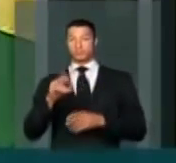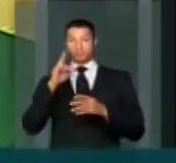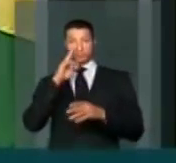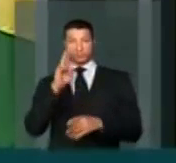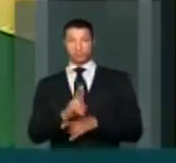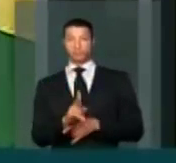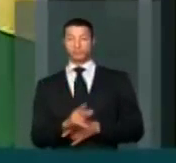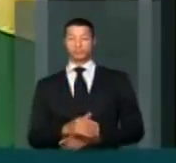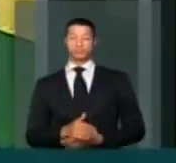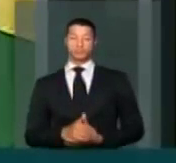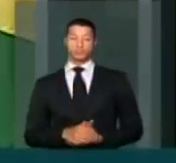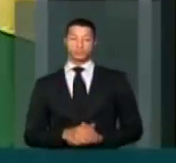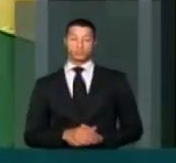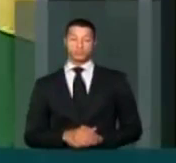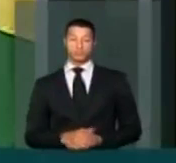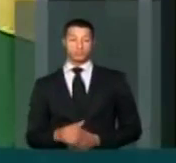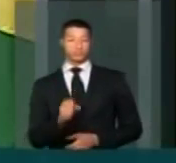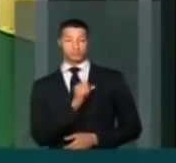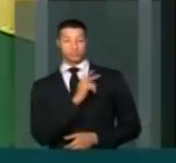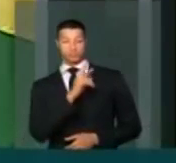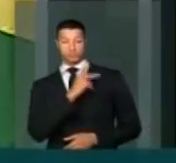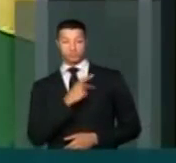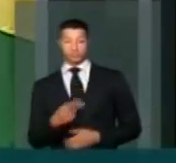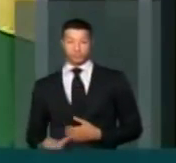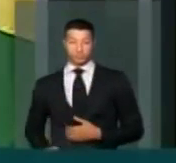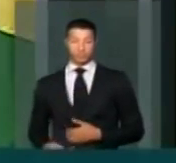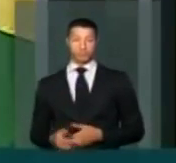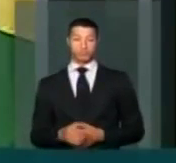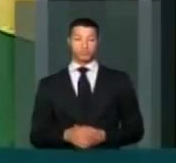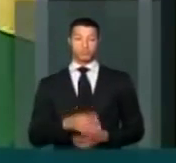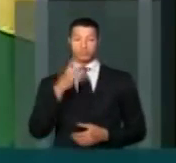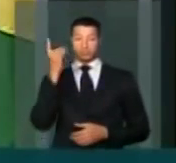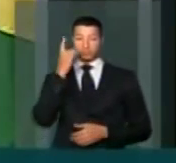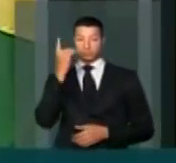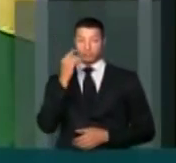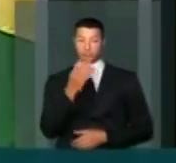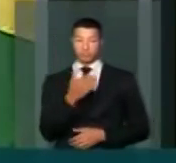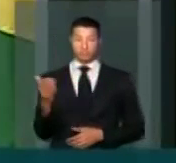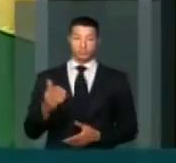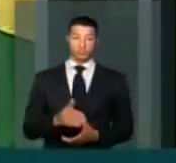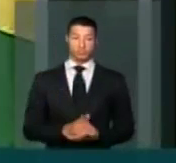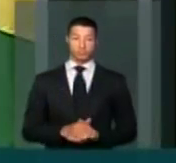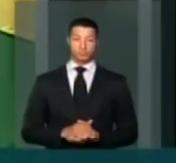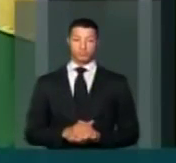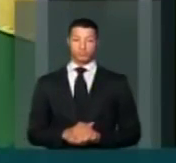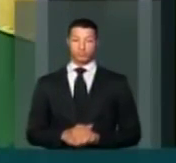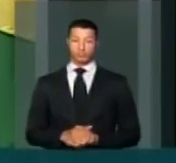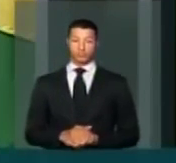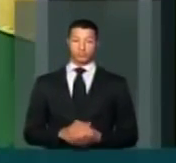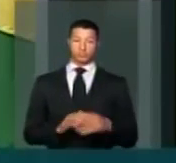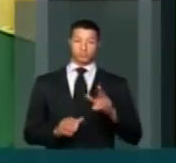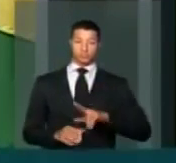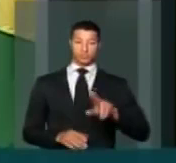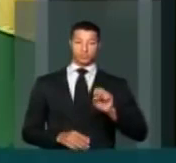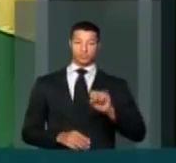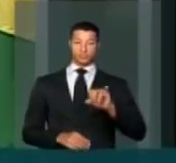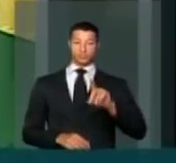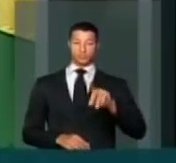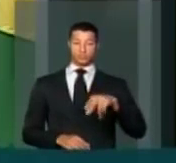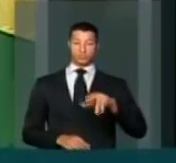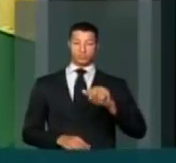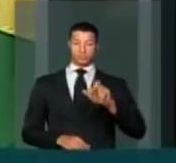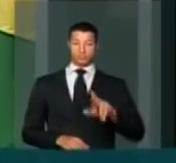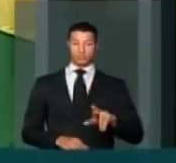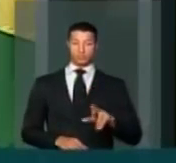propositiva. Senhor presidente, senhoras e senhores deputados, absorver e usinar o